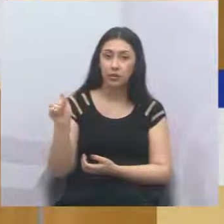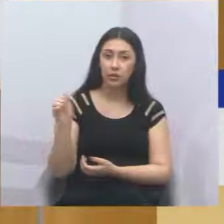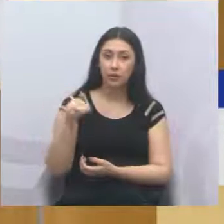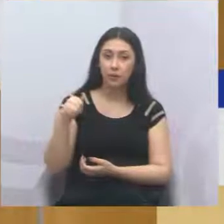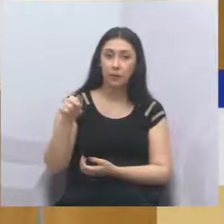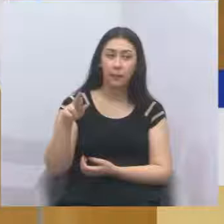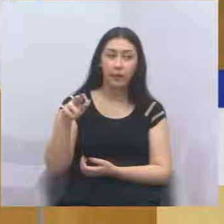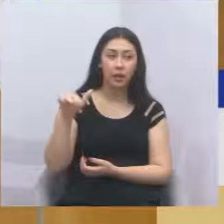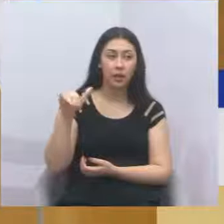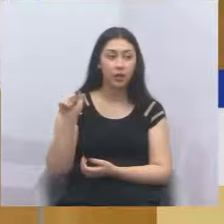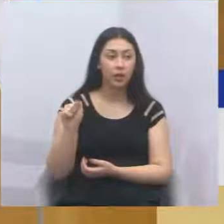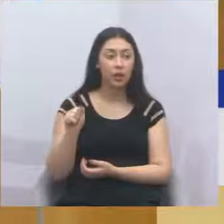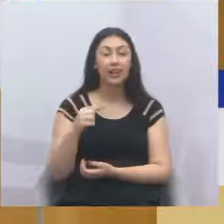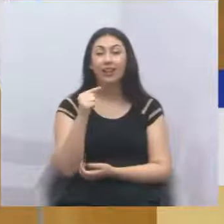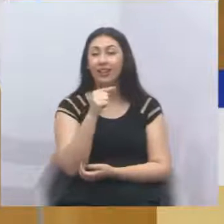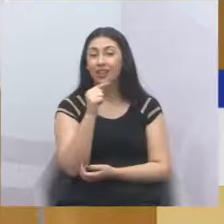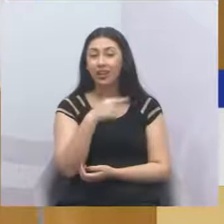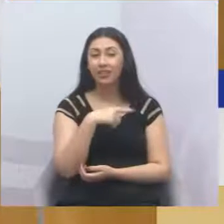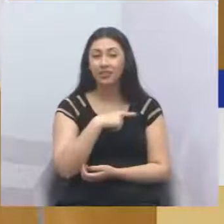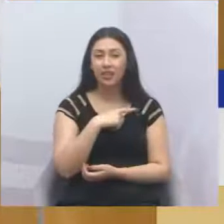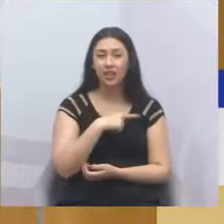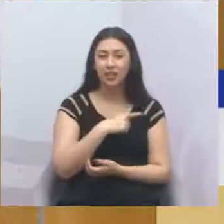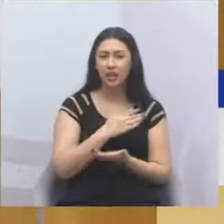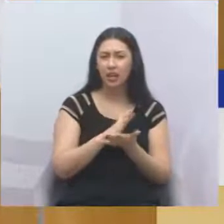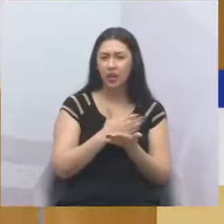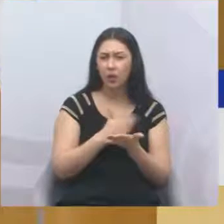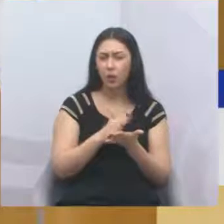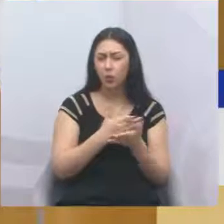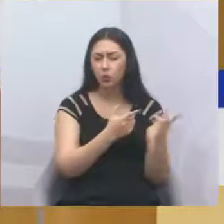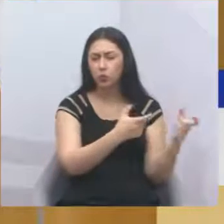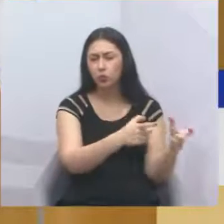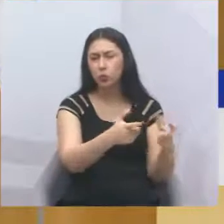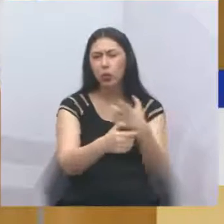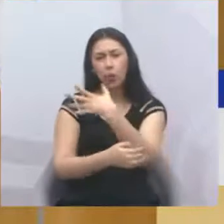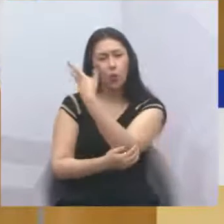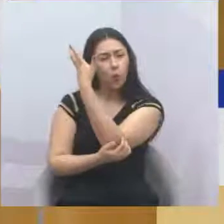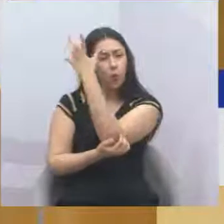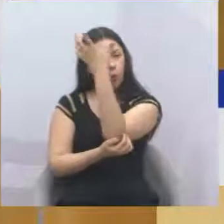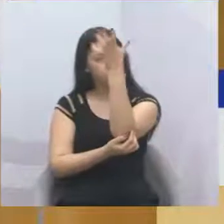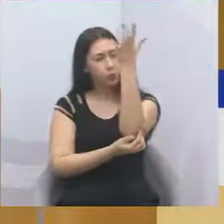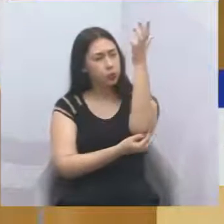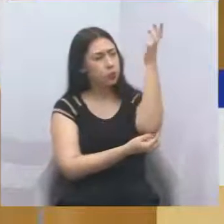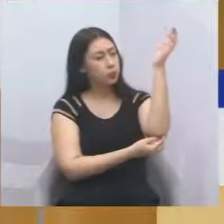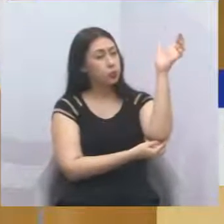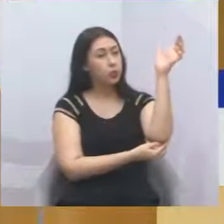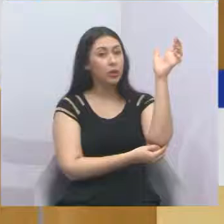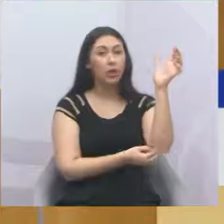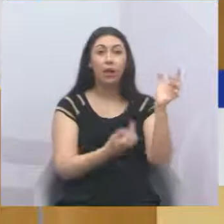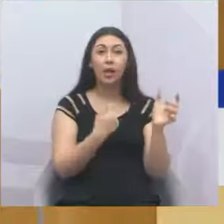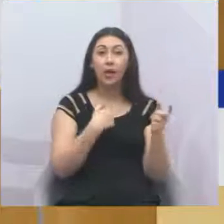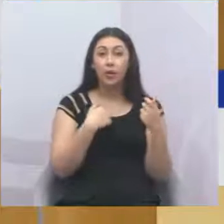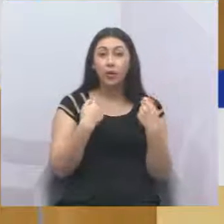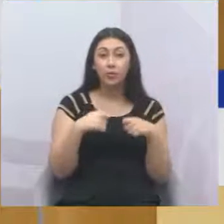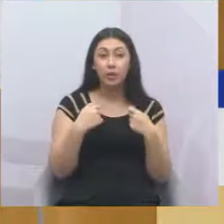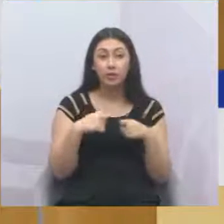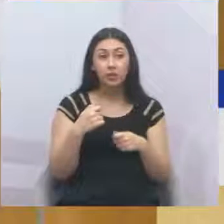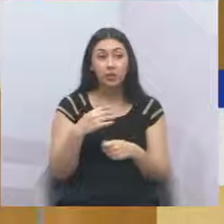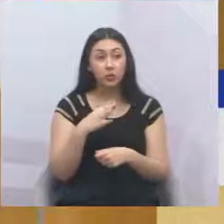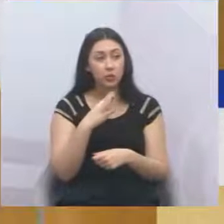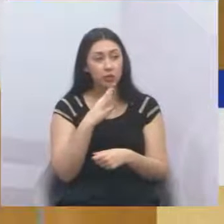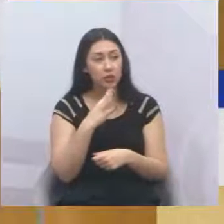que lá no prolongamento nós temos algumas áreas verdes, ao qual eu preciso conhecer